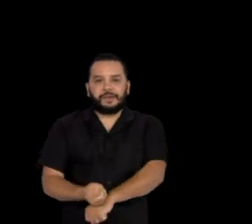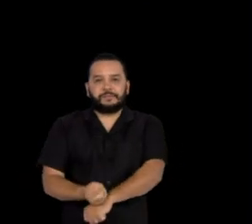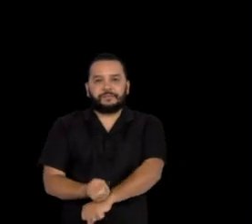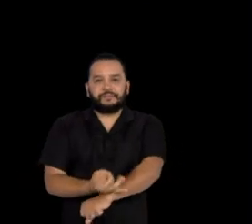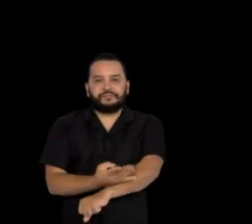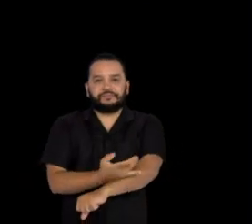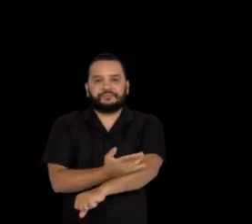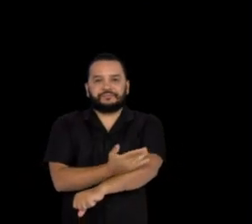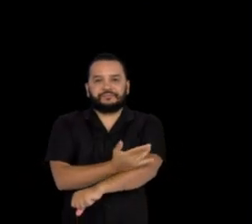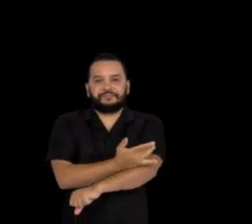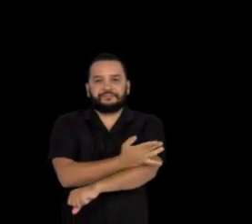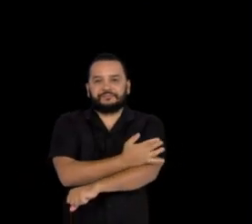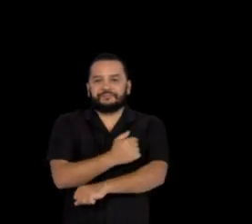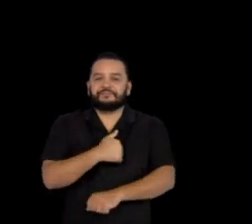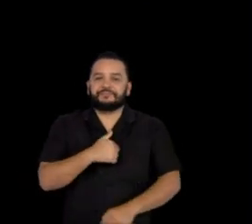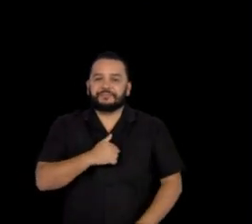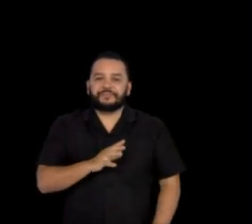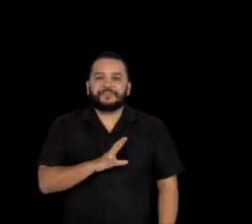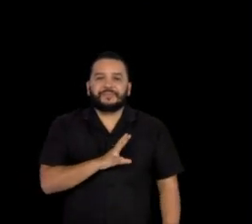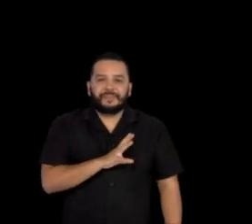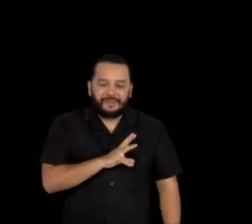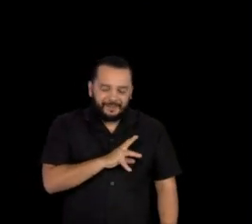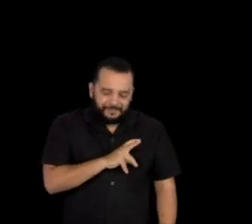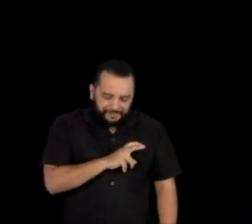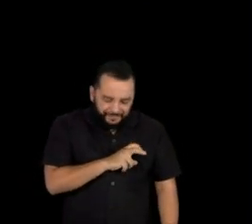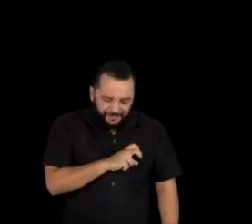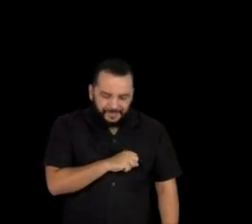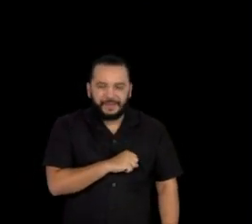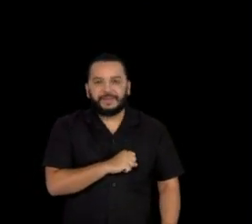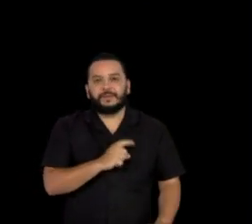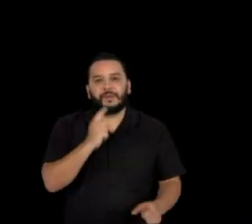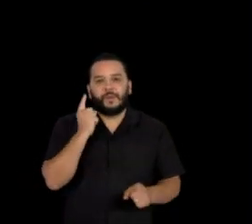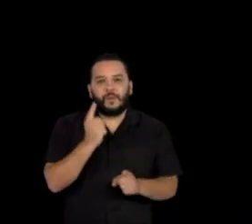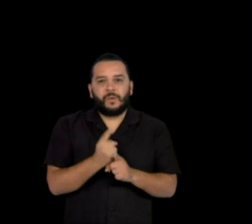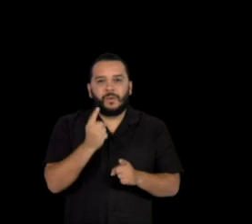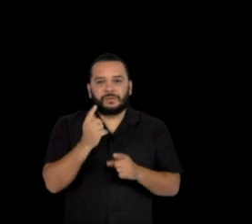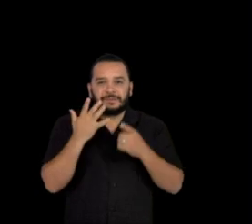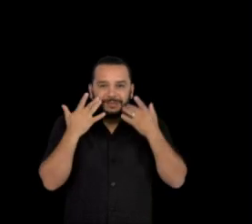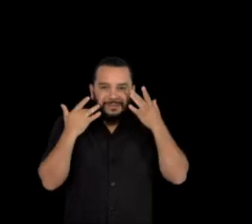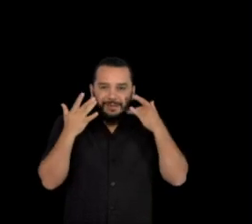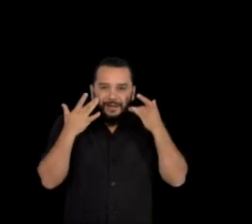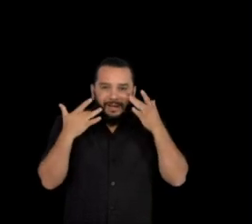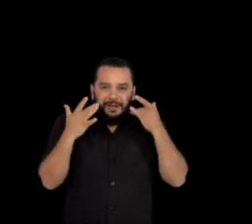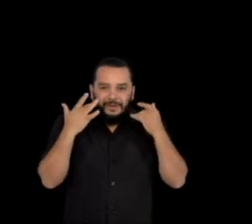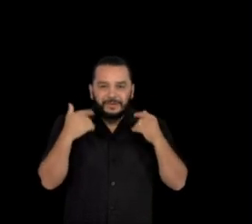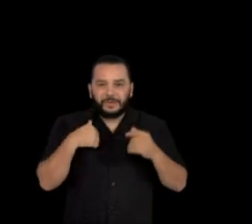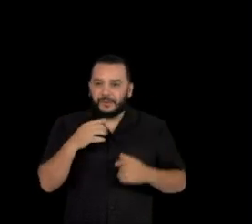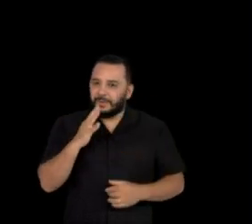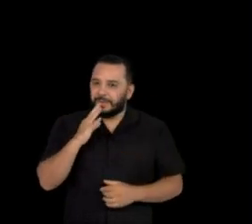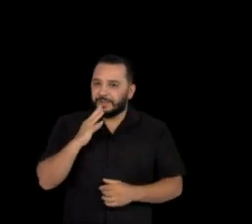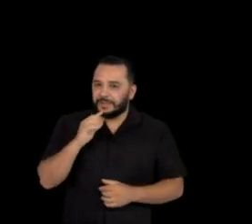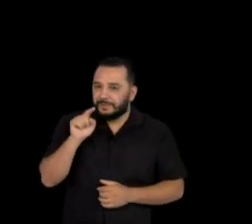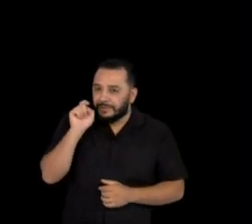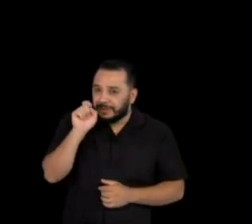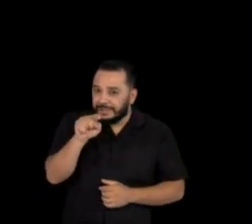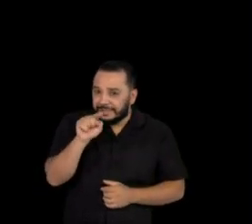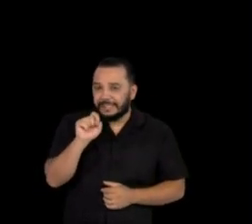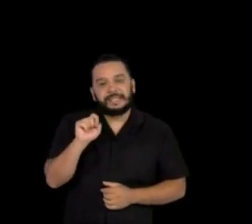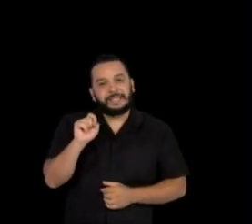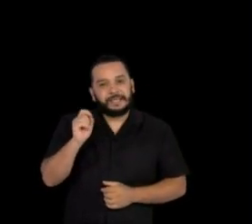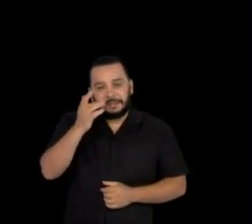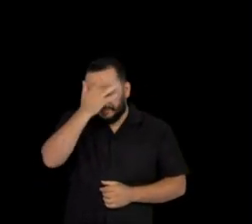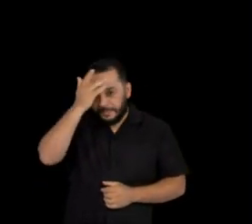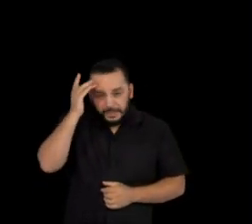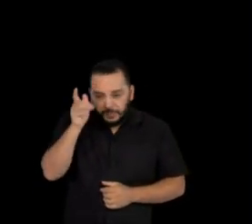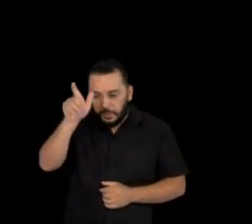Eu amei esse encontro nosso no teatro. Adorei conhecer você como pessoa. Você é uma pessoa que realmente eu